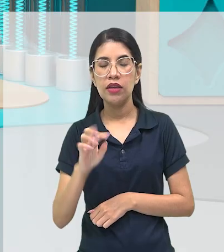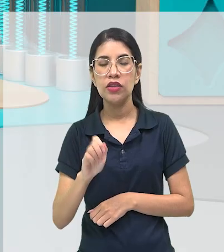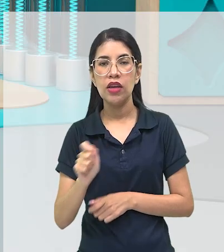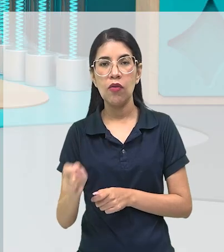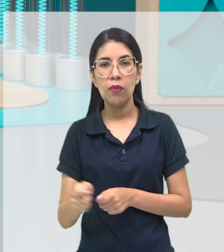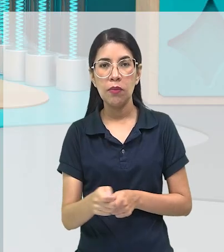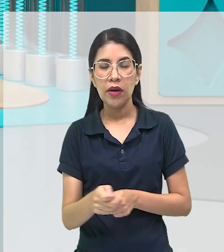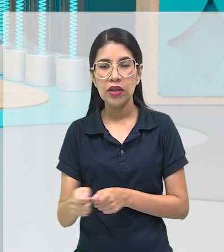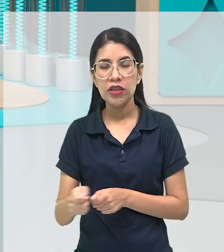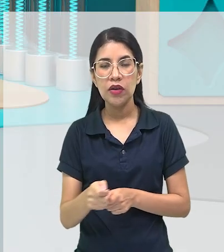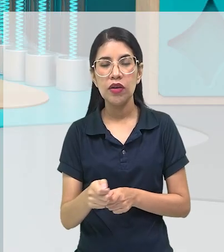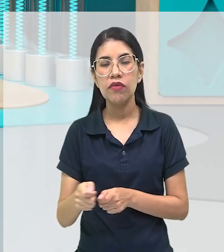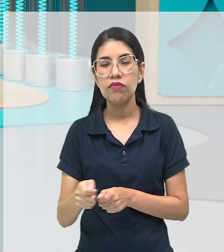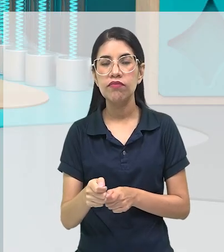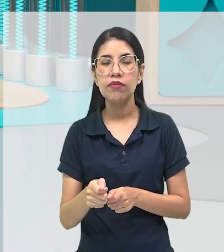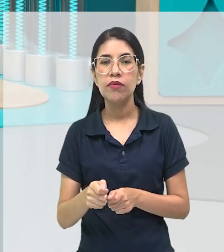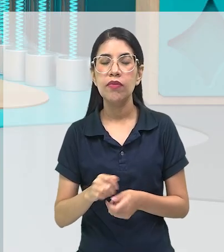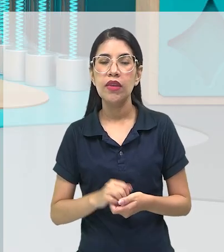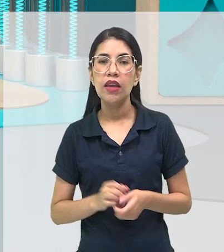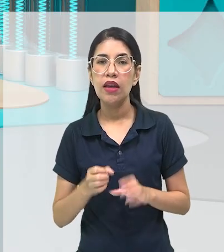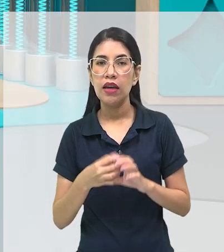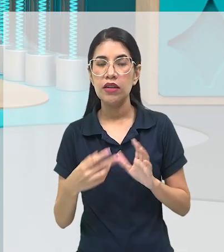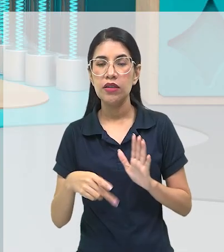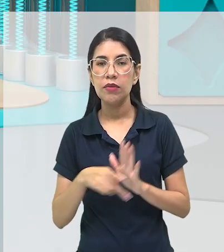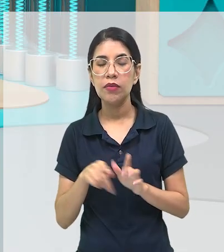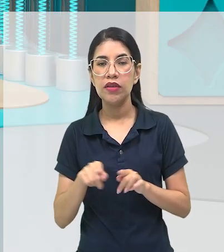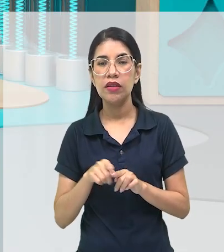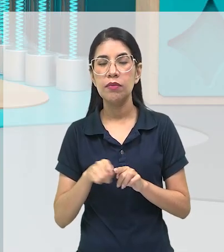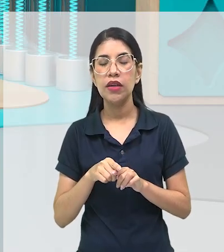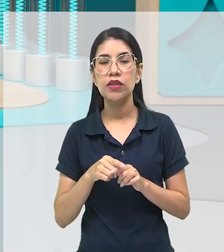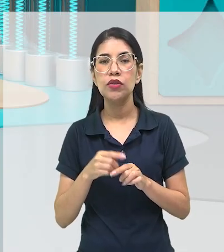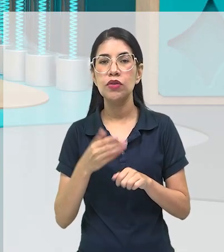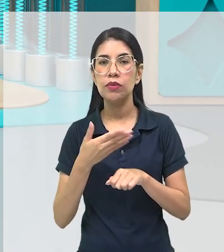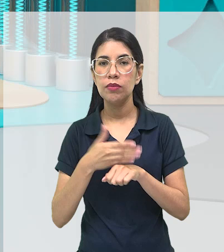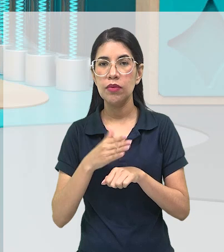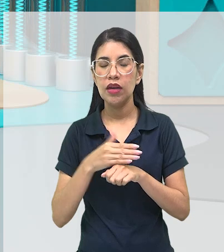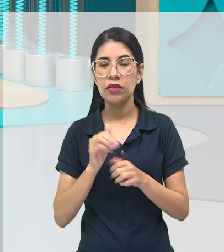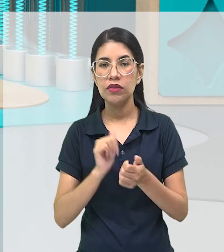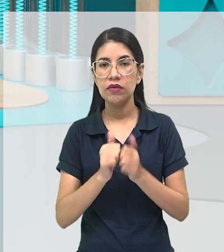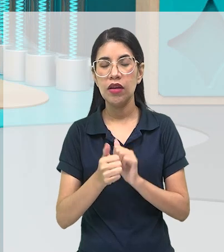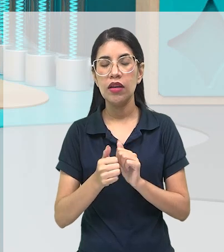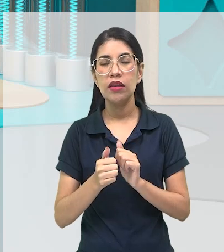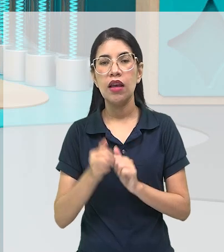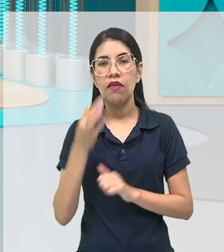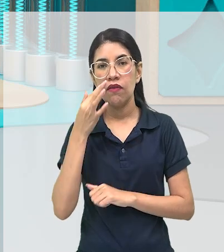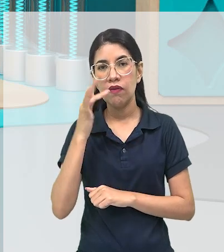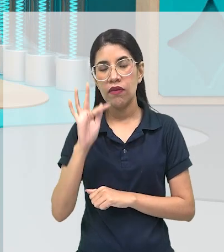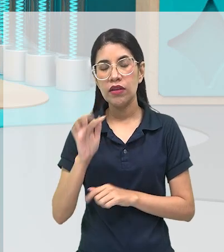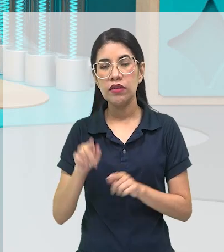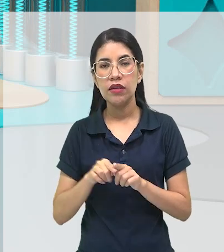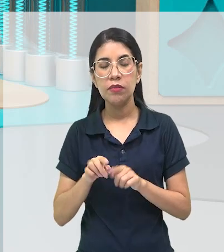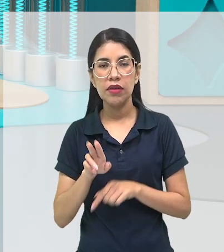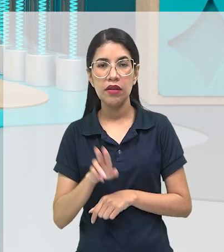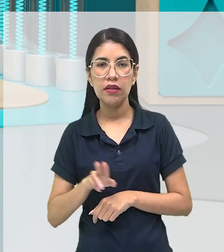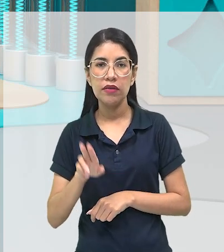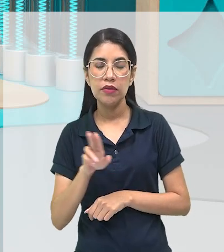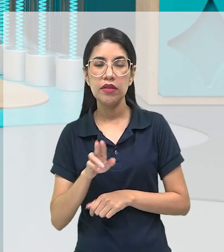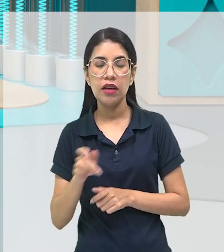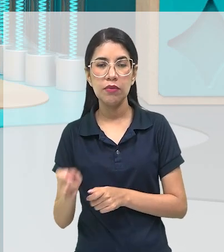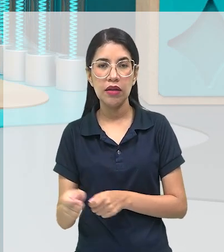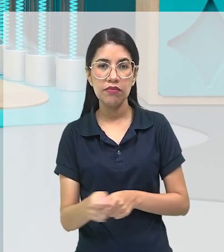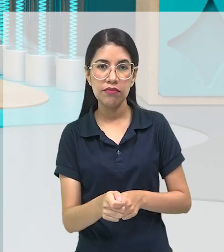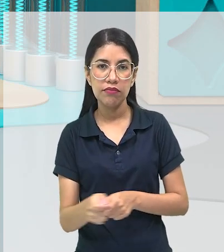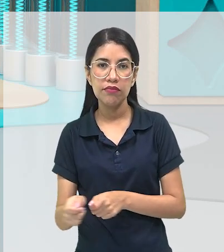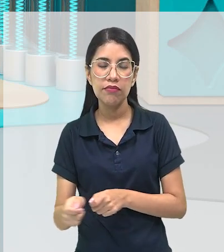de orientação. E é característica de um jogo francês da Idade Média, em que os bastões eram usados para